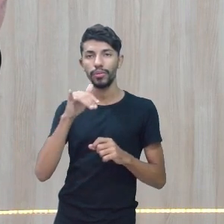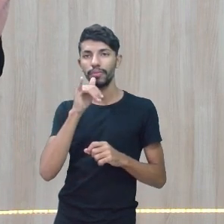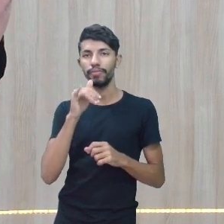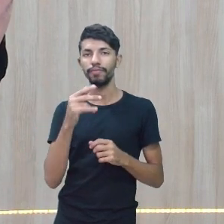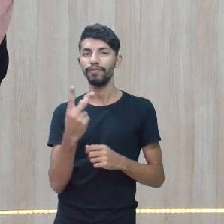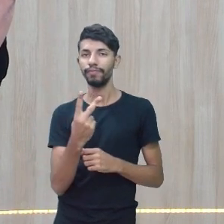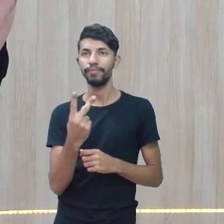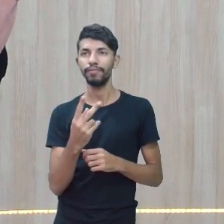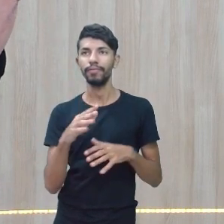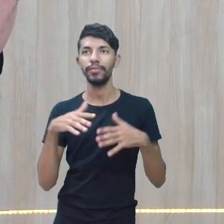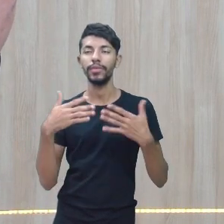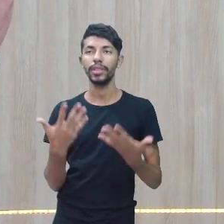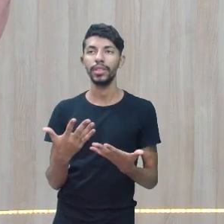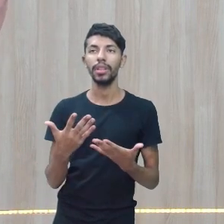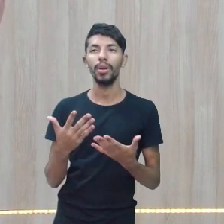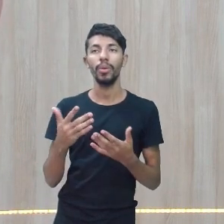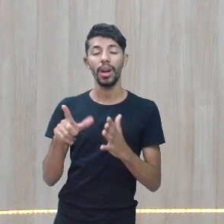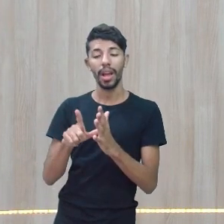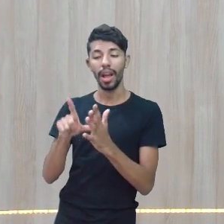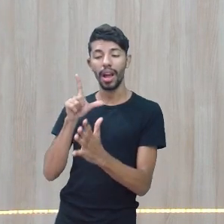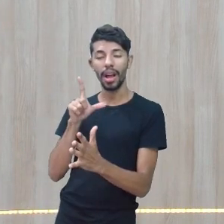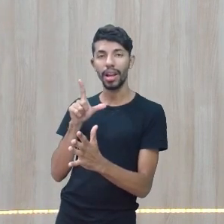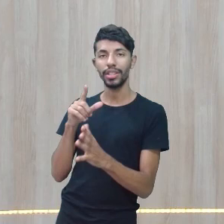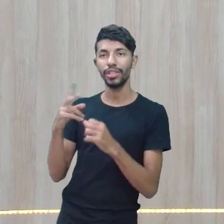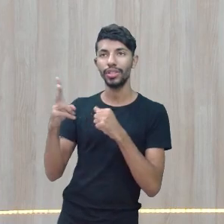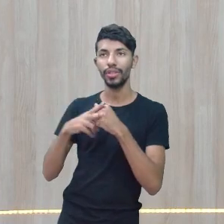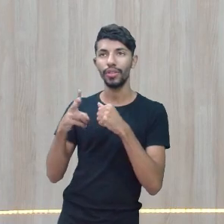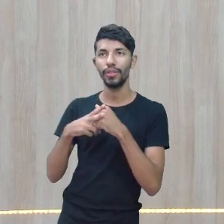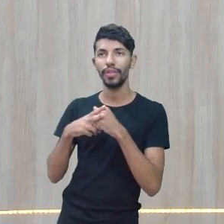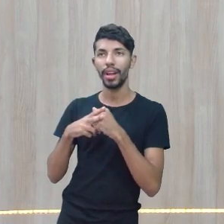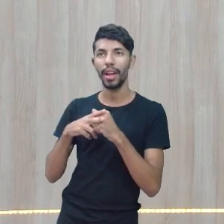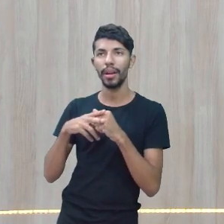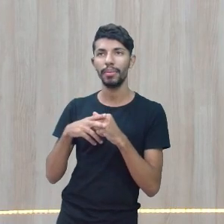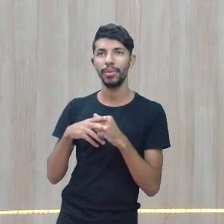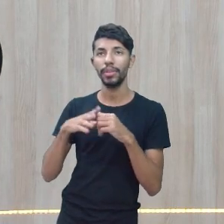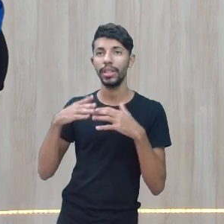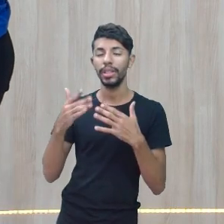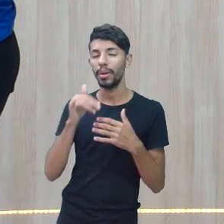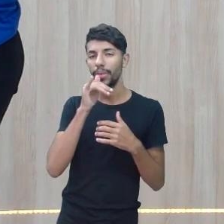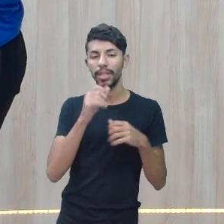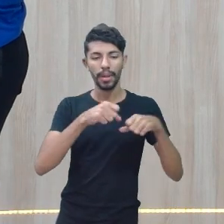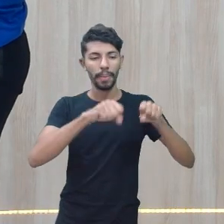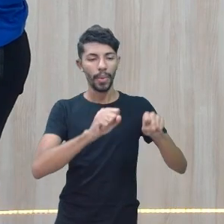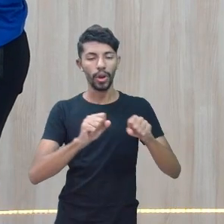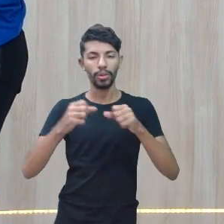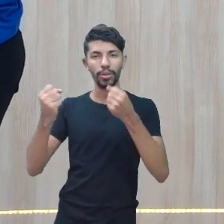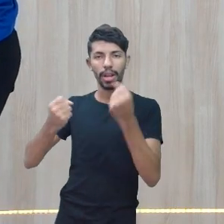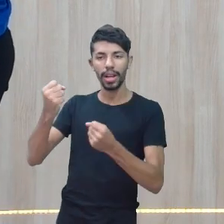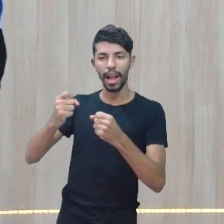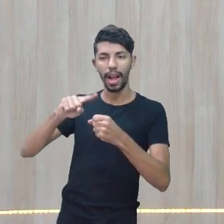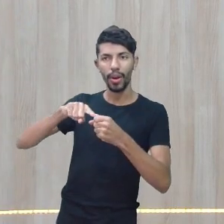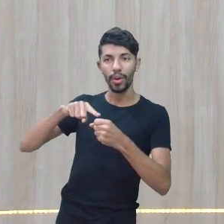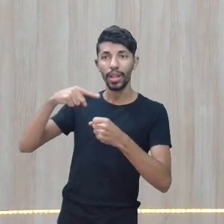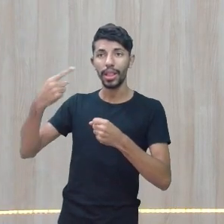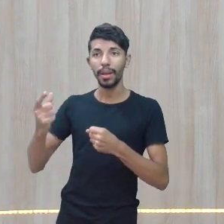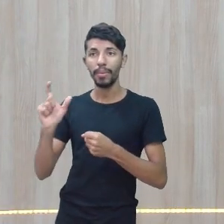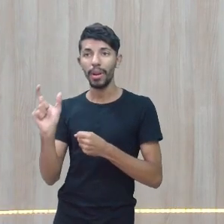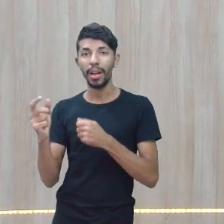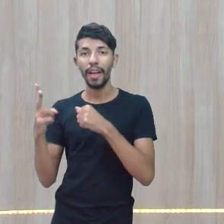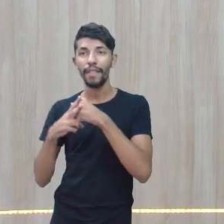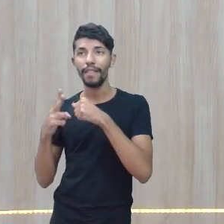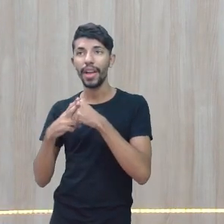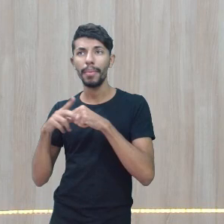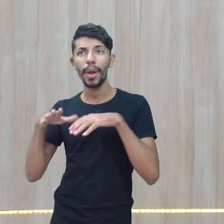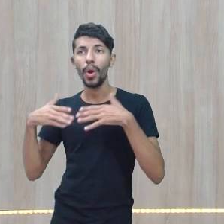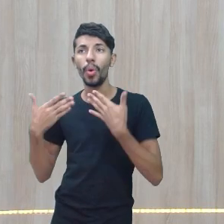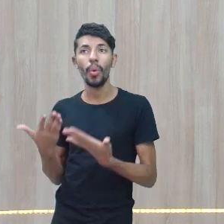não é? Então, o verbo que vem depois do sujeito na ordem direta. Vocês lembram aquela ordem